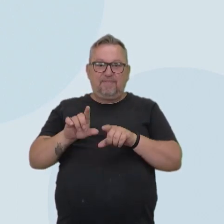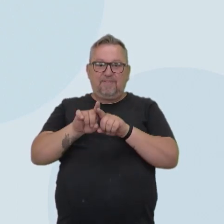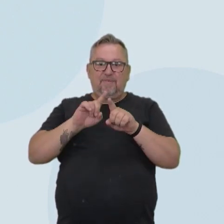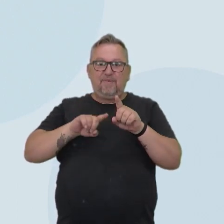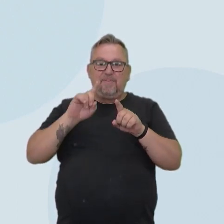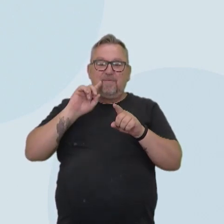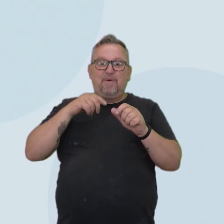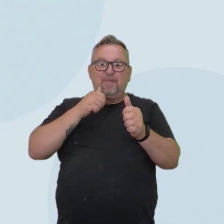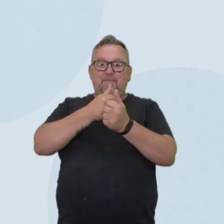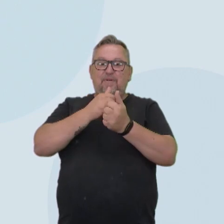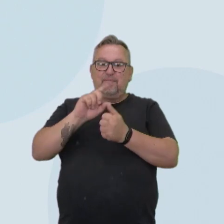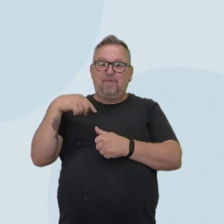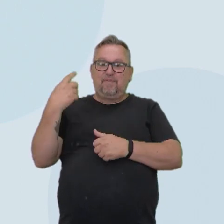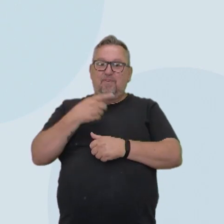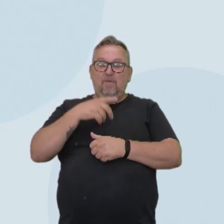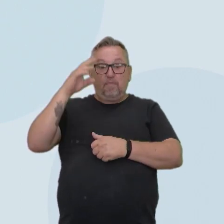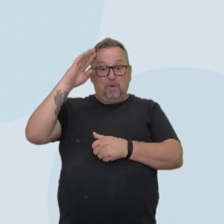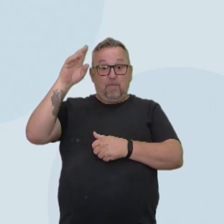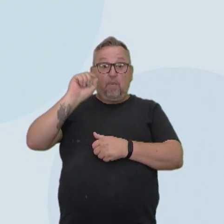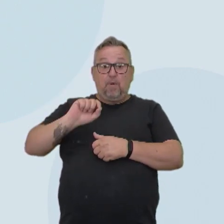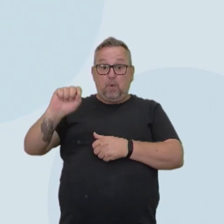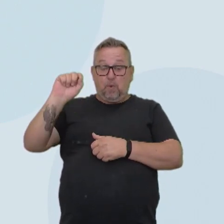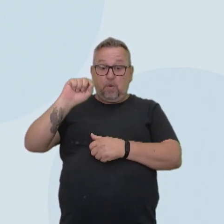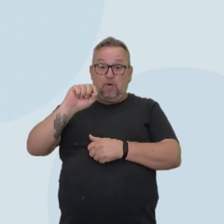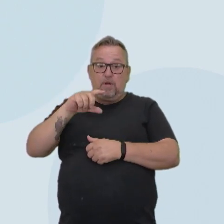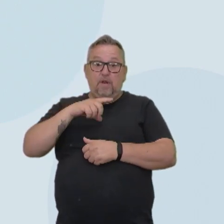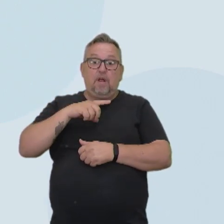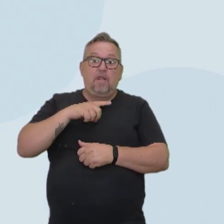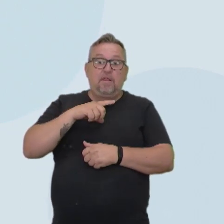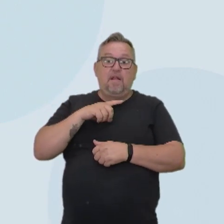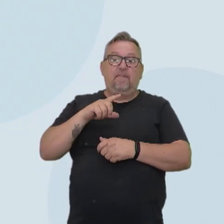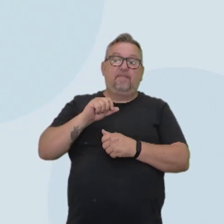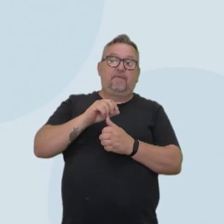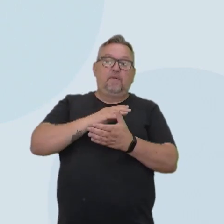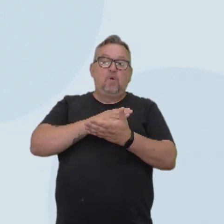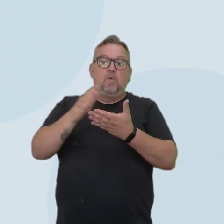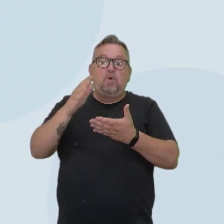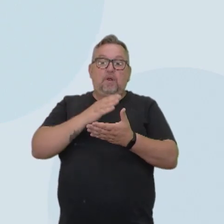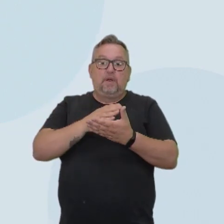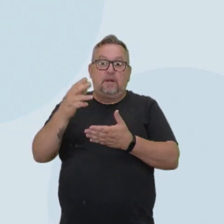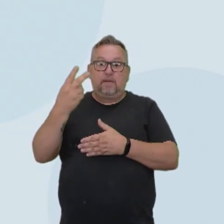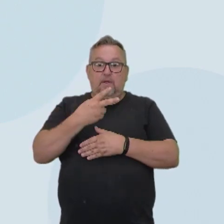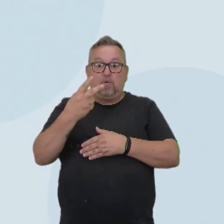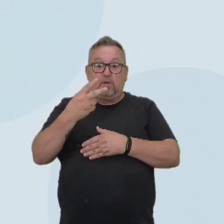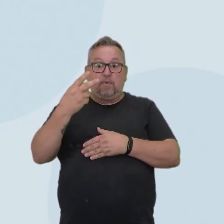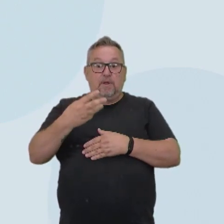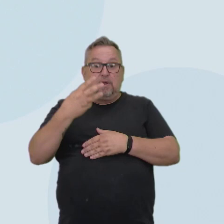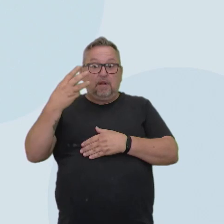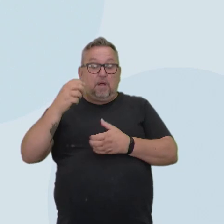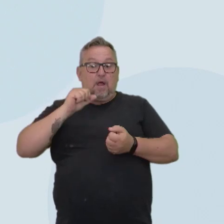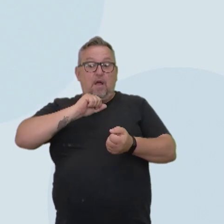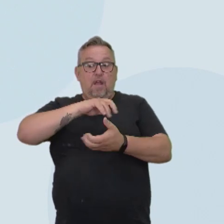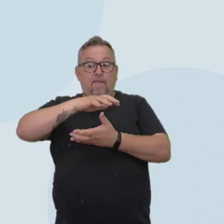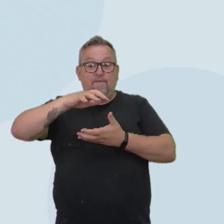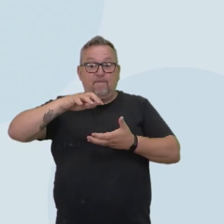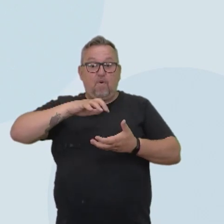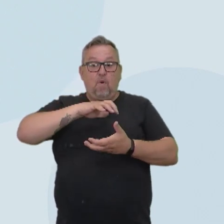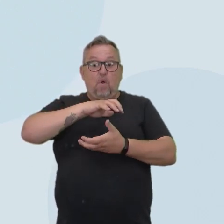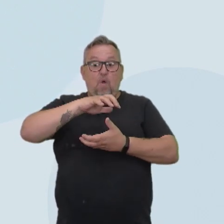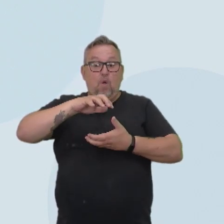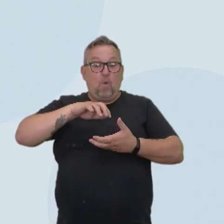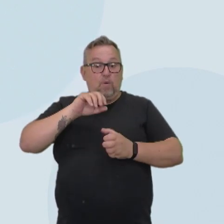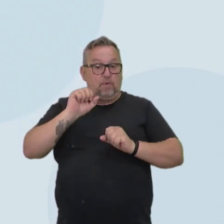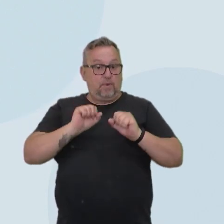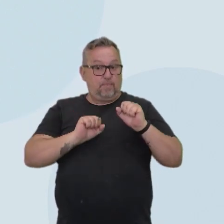mais próximas da gente, principalmente porque a gente já estava aí no processo de segunda para terceira revolução industrial. Então, a gente já tinha